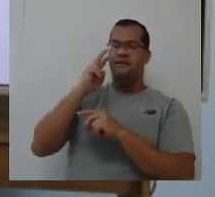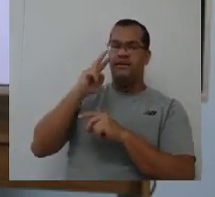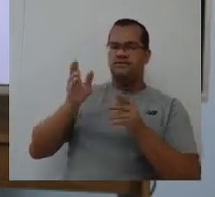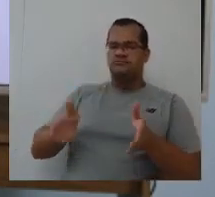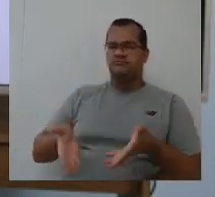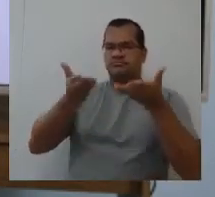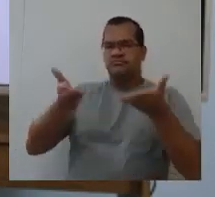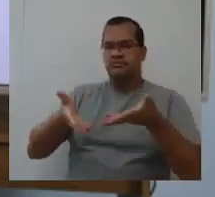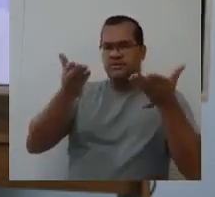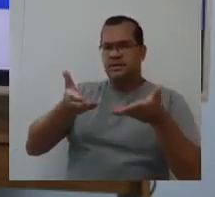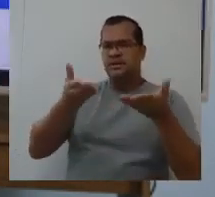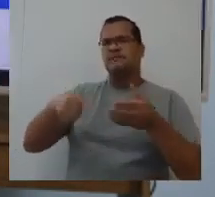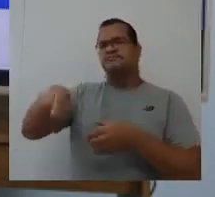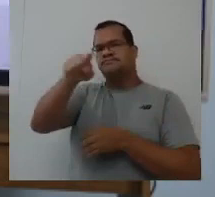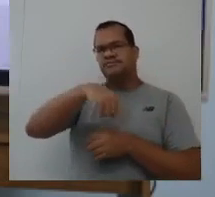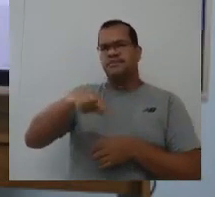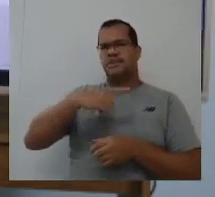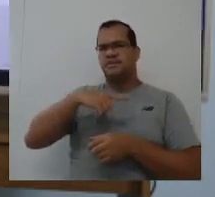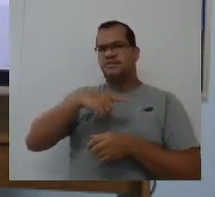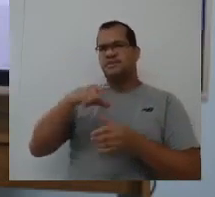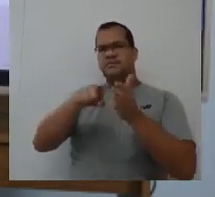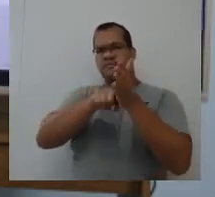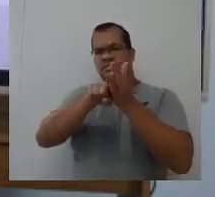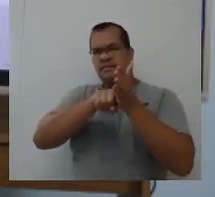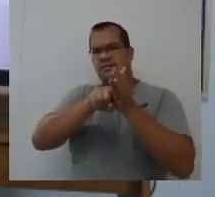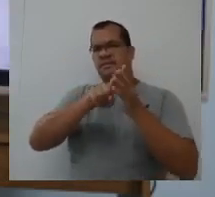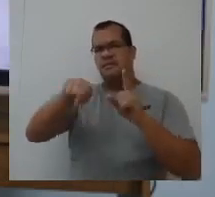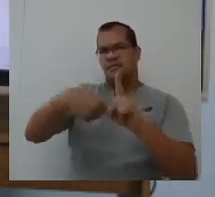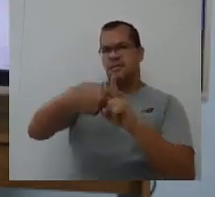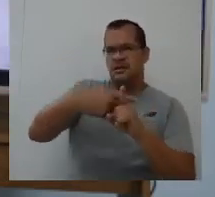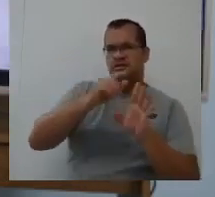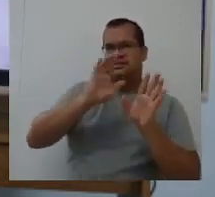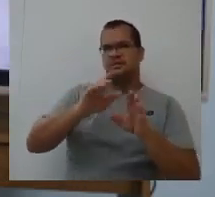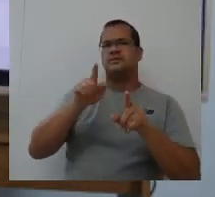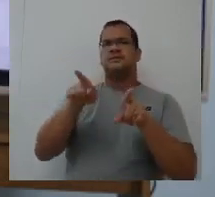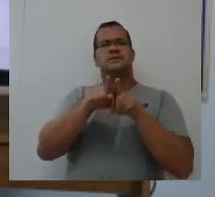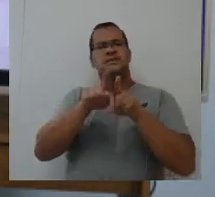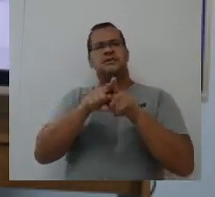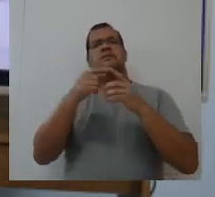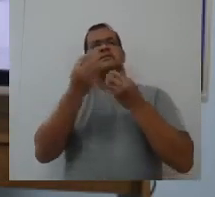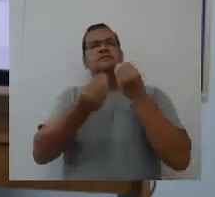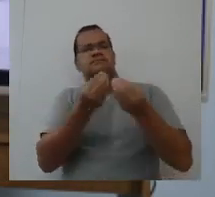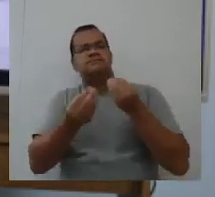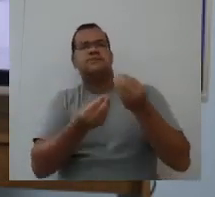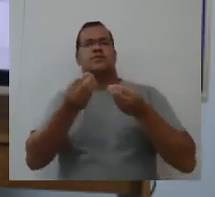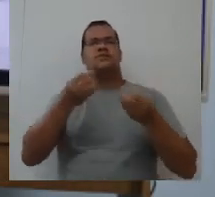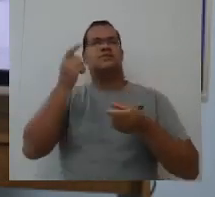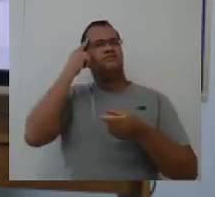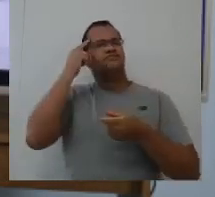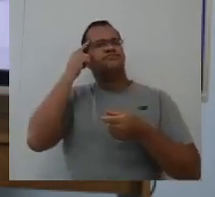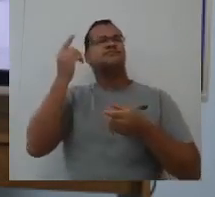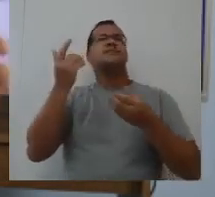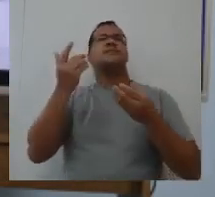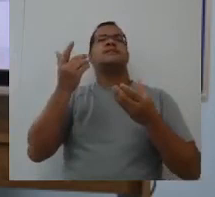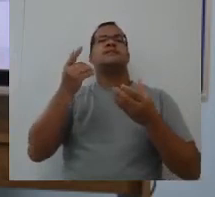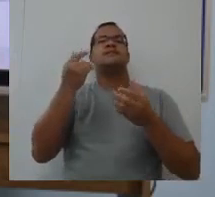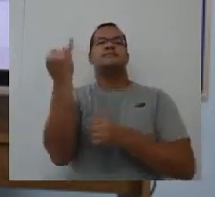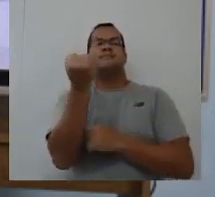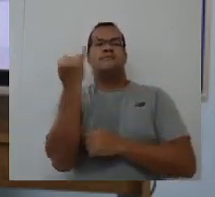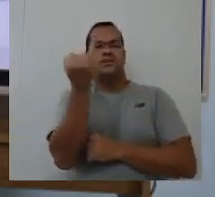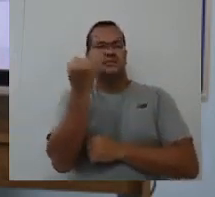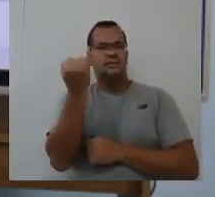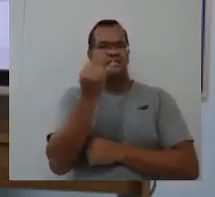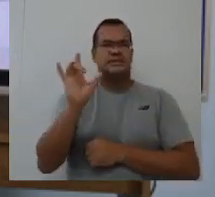estimular vocês, incentivar vocês a buscarem mais, e a partir daí a gente vai construindo um entendimento da importância